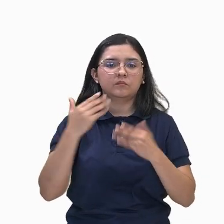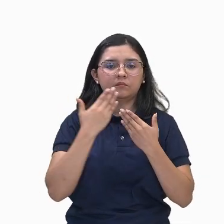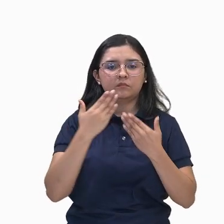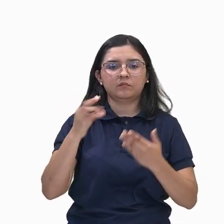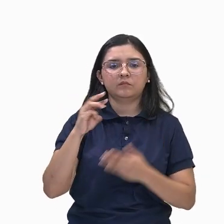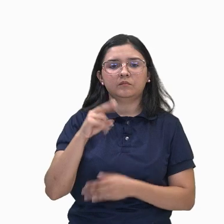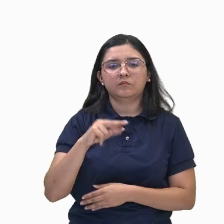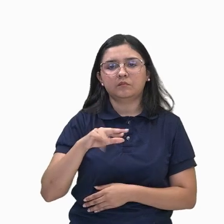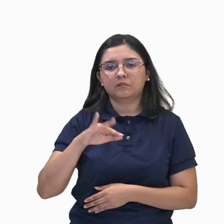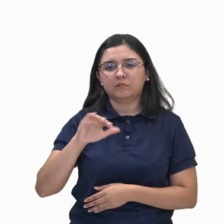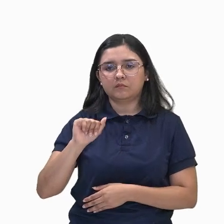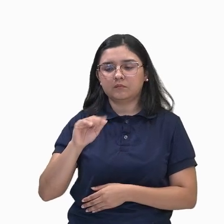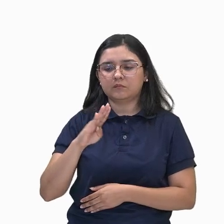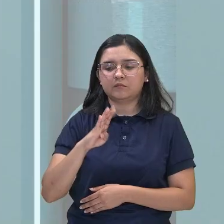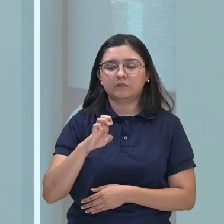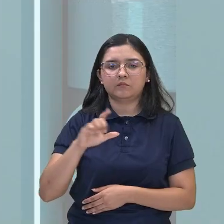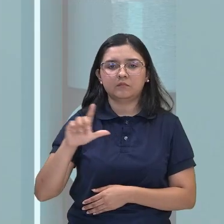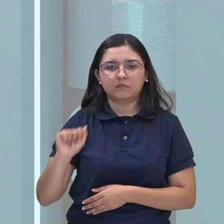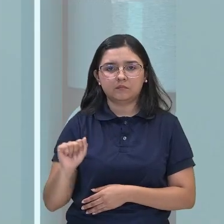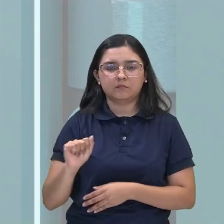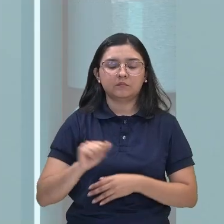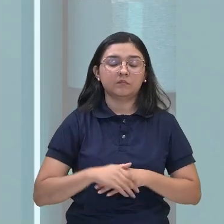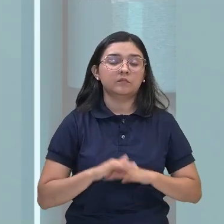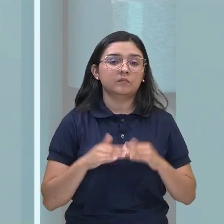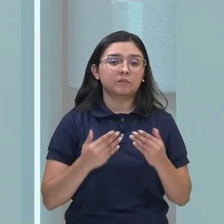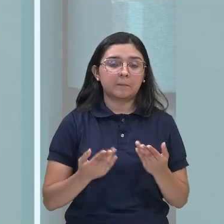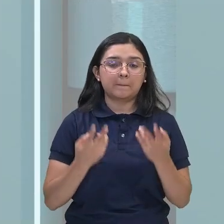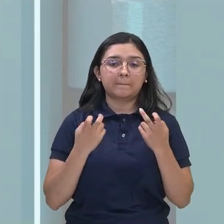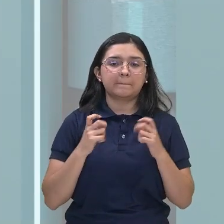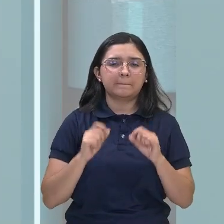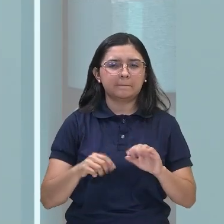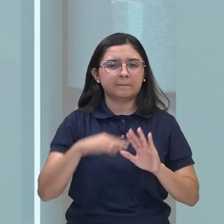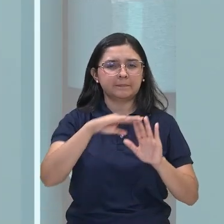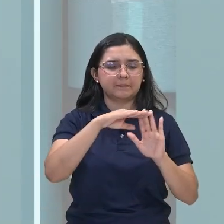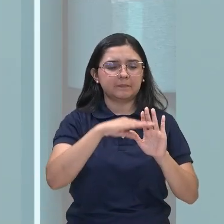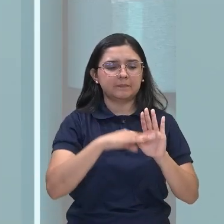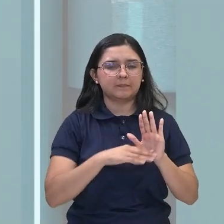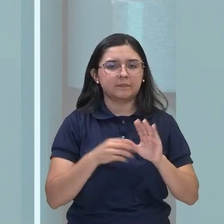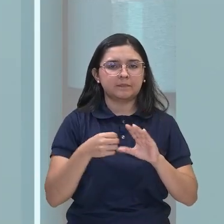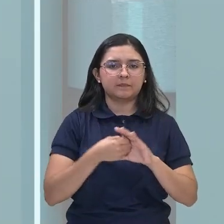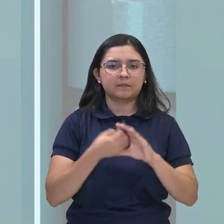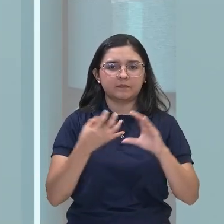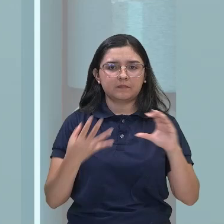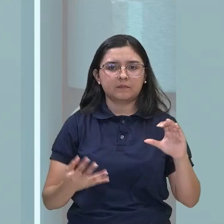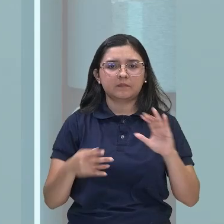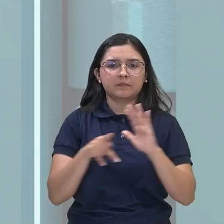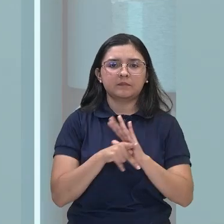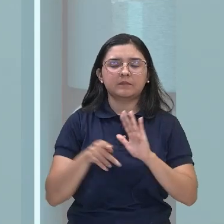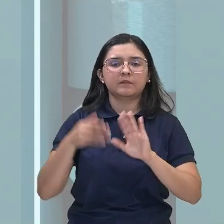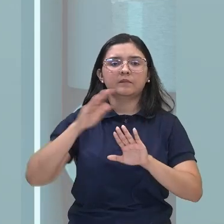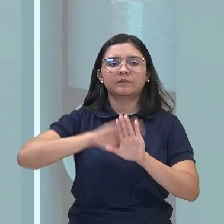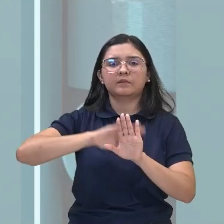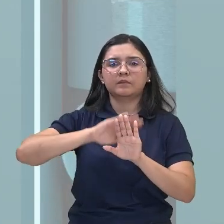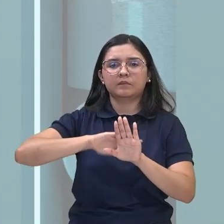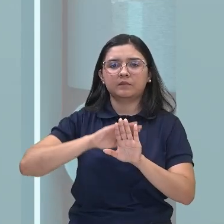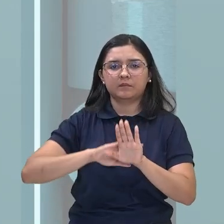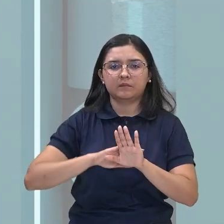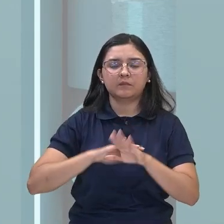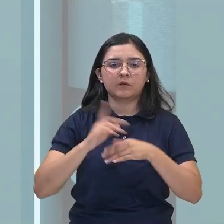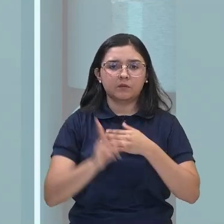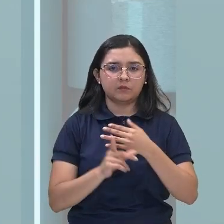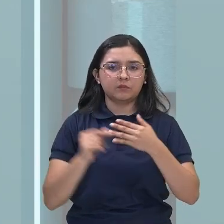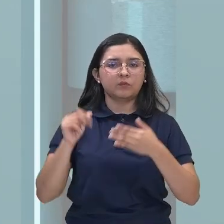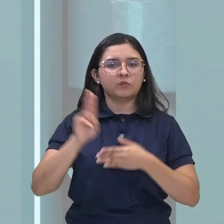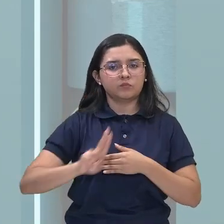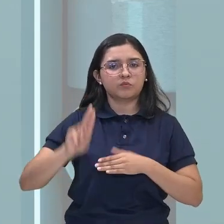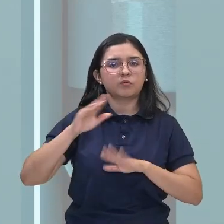bela, graças à minha estrela. Então, tudo isso, né, a gente observa a subjetividade já do autor trazendo,